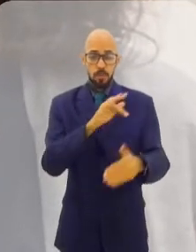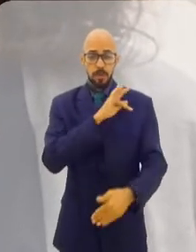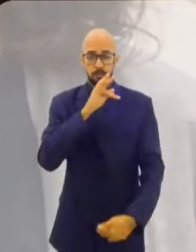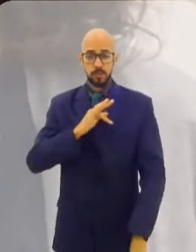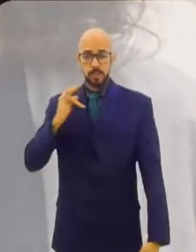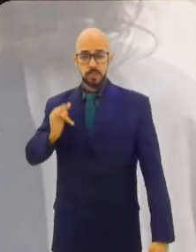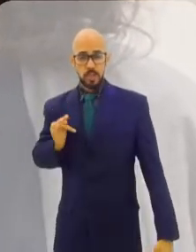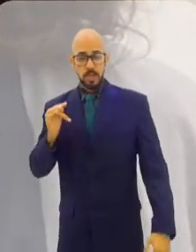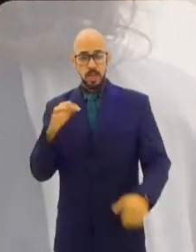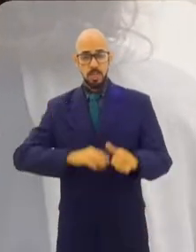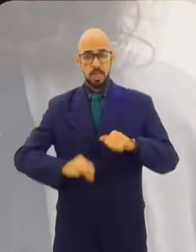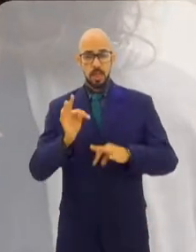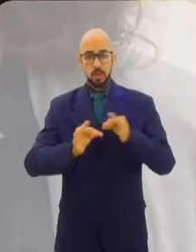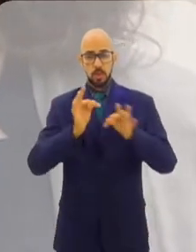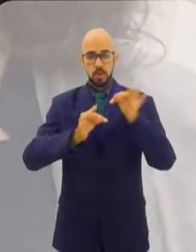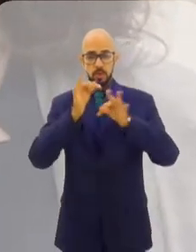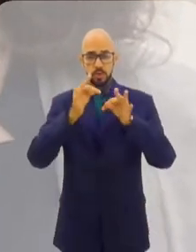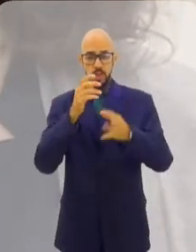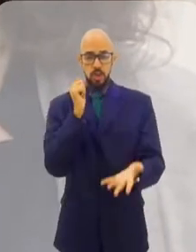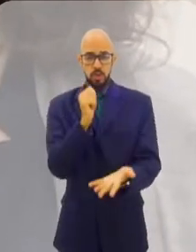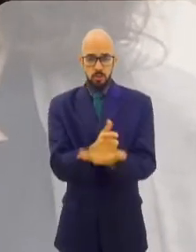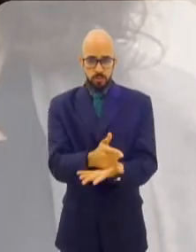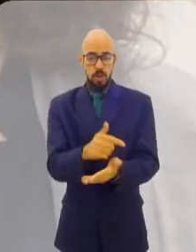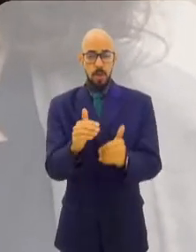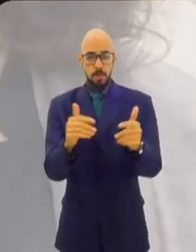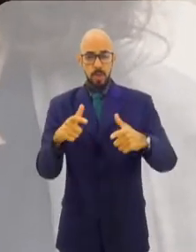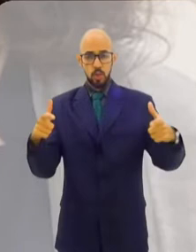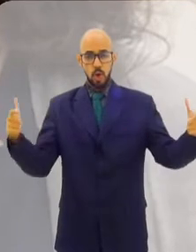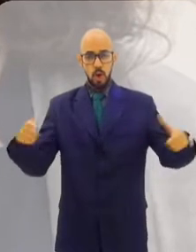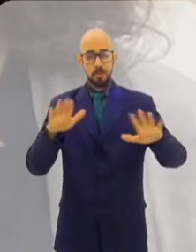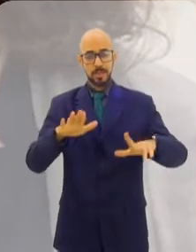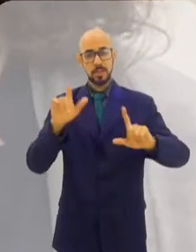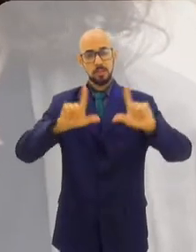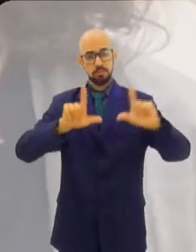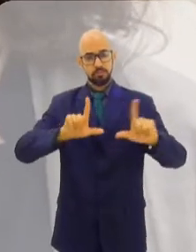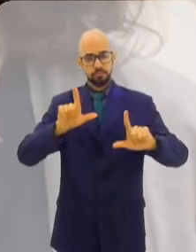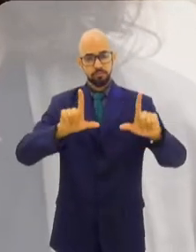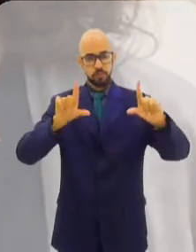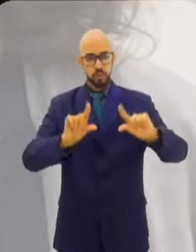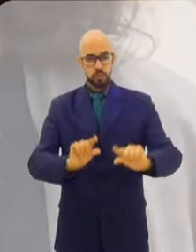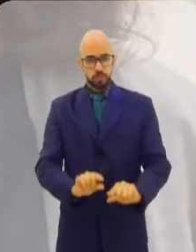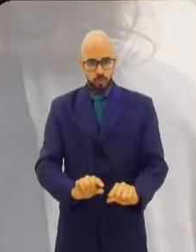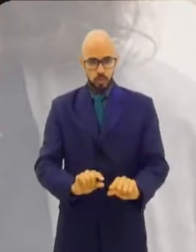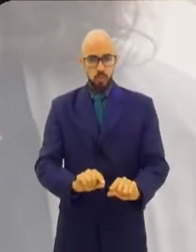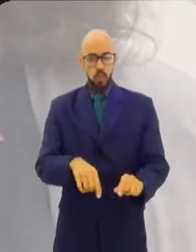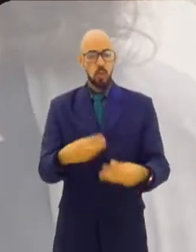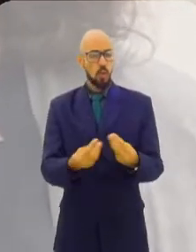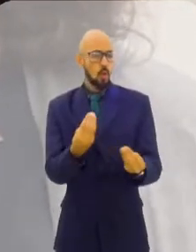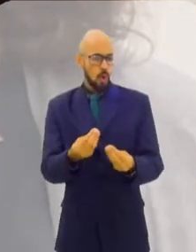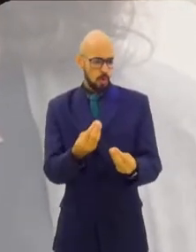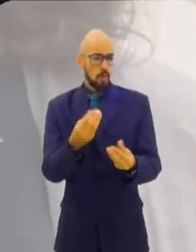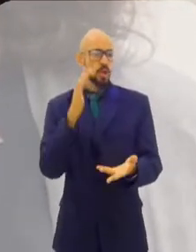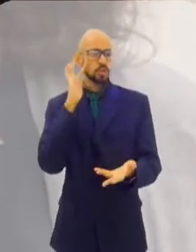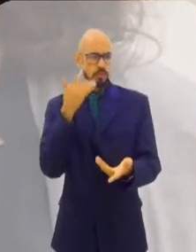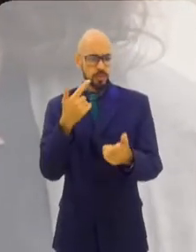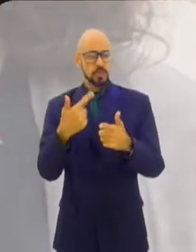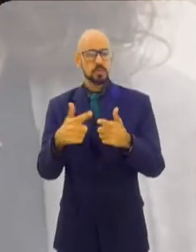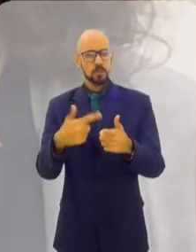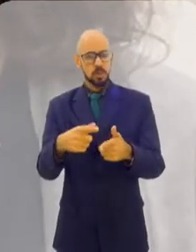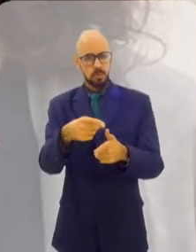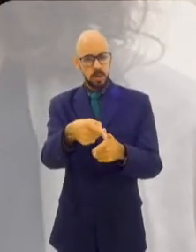atividades das áreas de tecnologia e consumo cresceram enquanto mídia e cultura sofreram retração Como responder a esses desafios